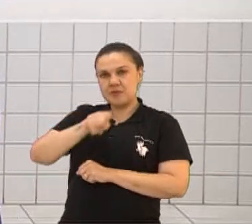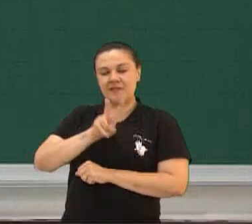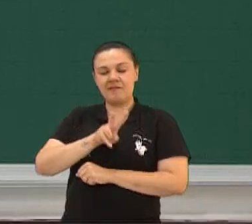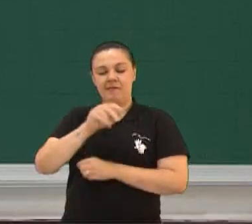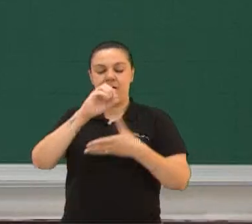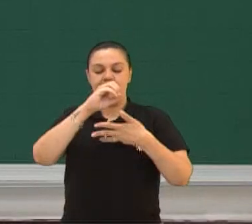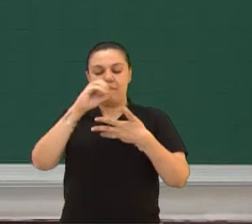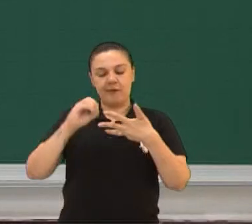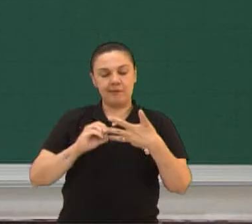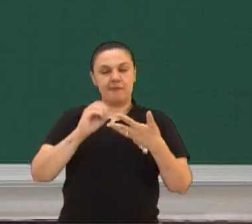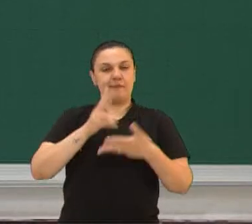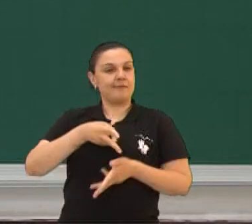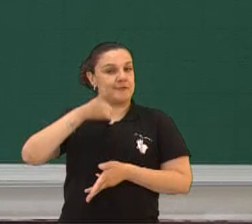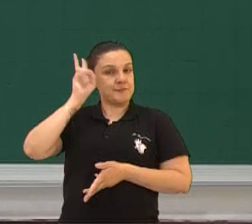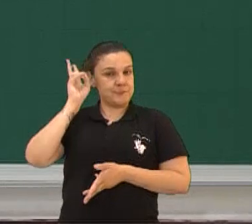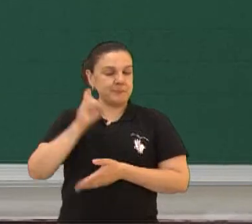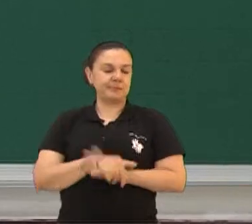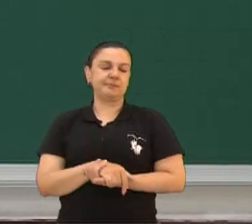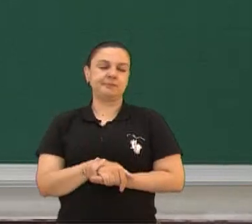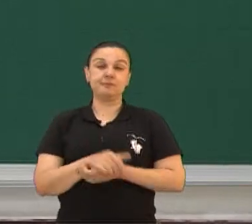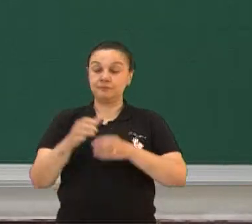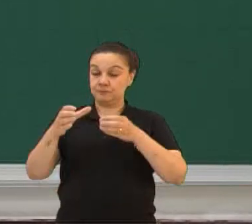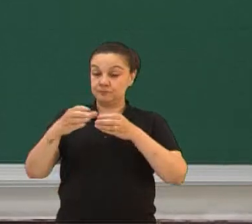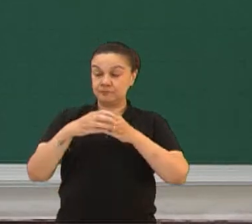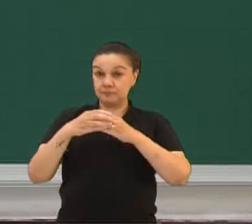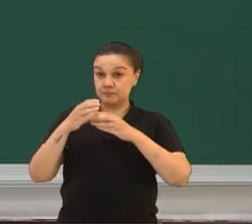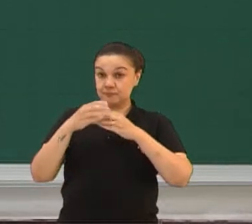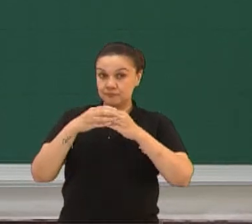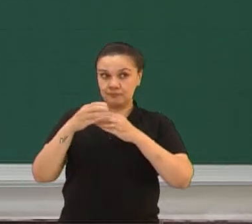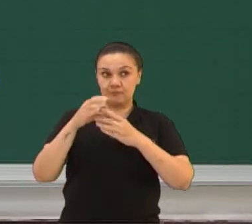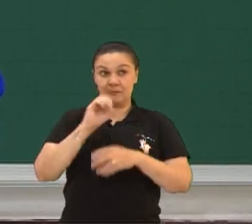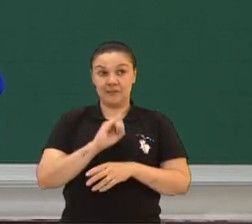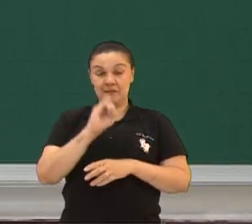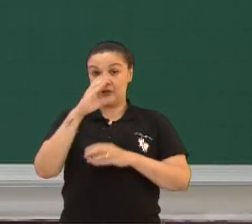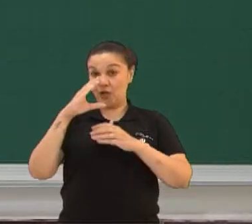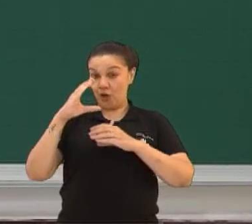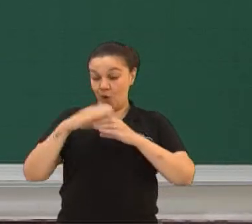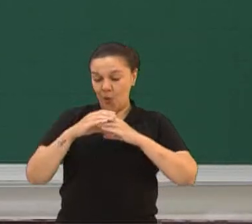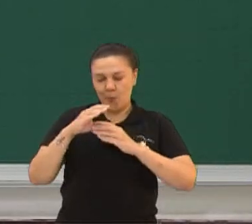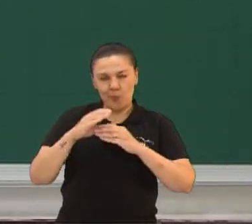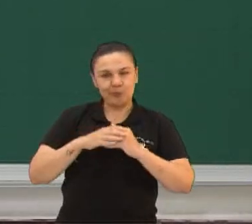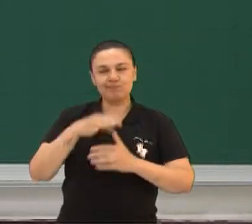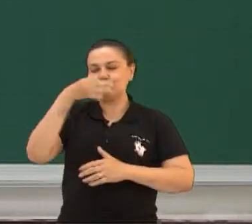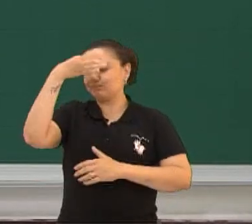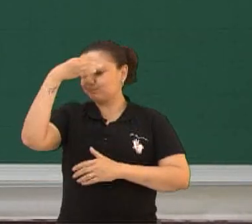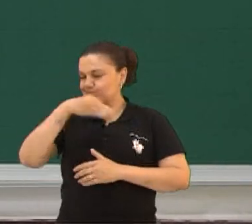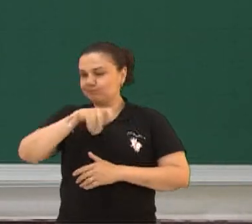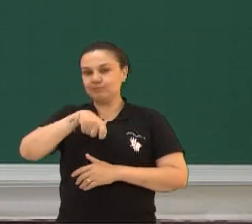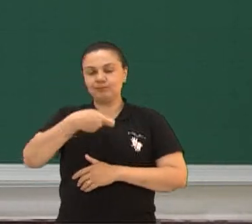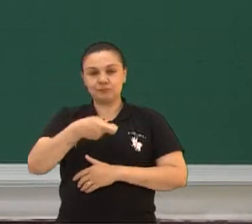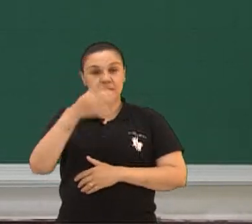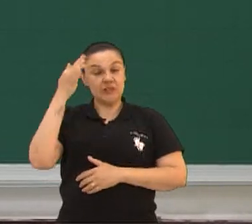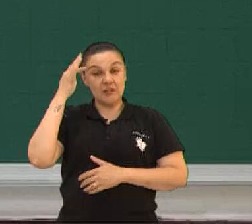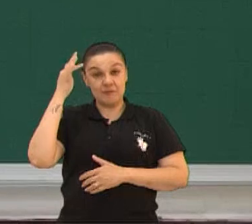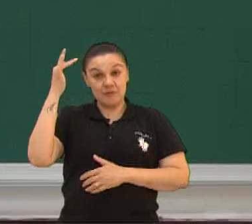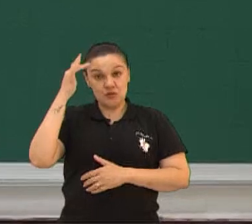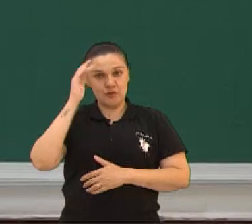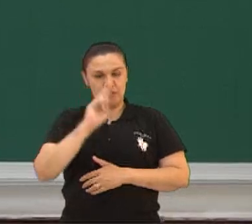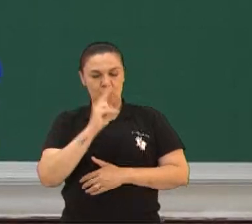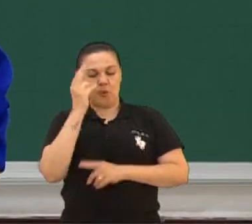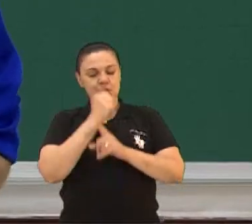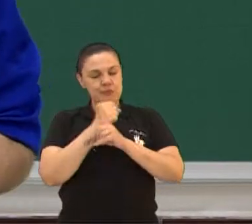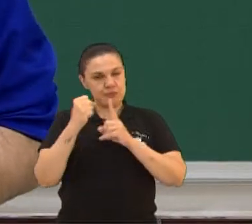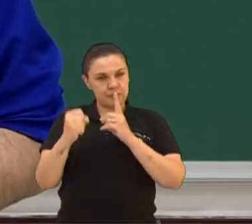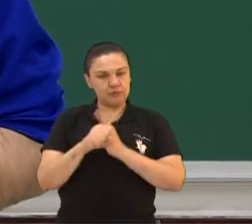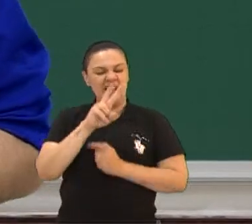fazer Enem, vestibular, concurso público. Quando tiver concurso público e for cair lá algum assunto de filosofia, é